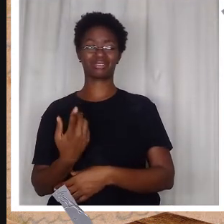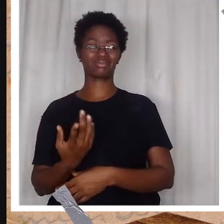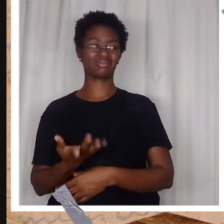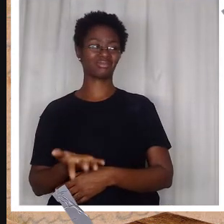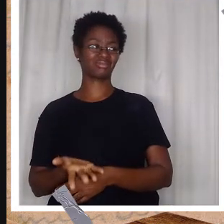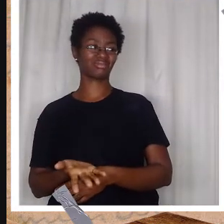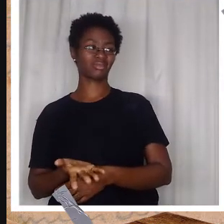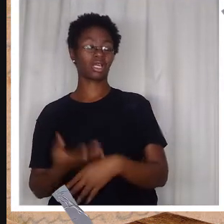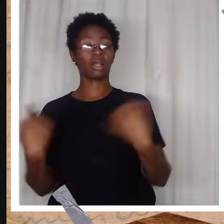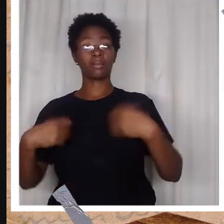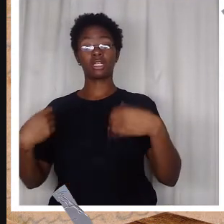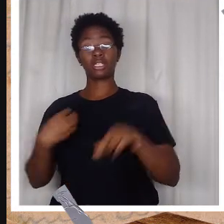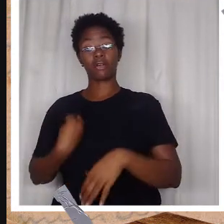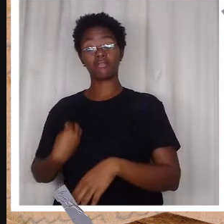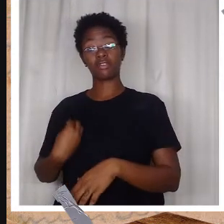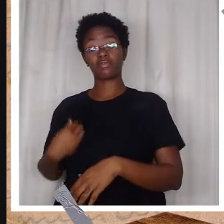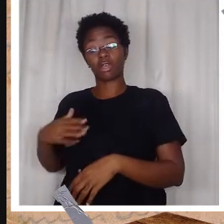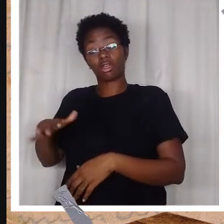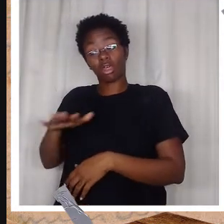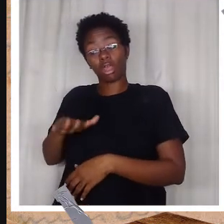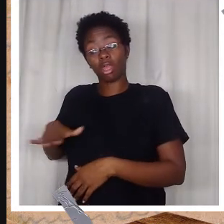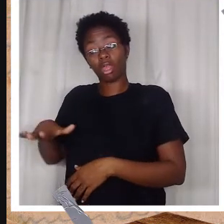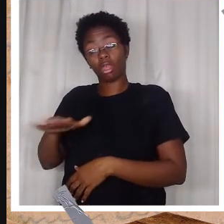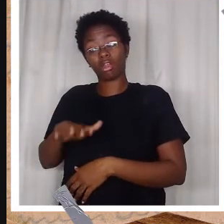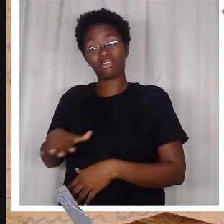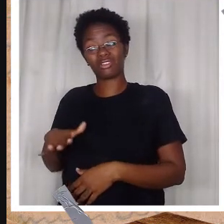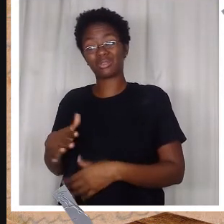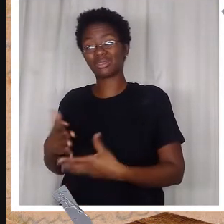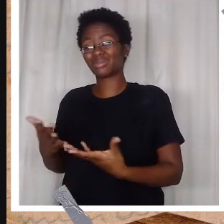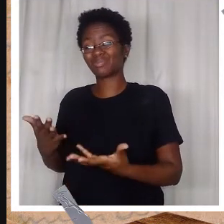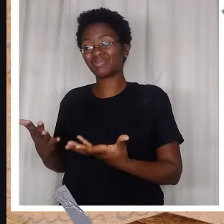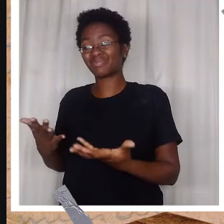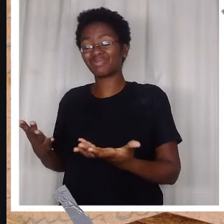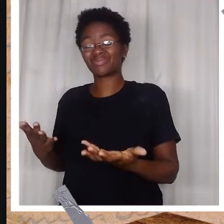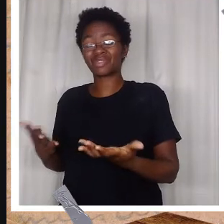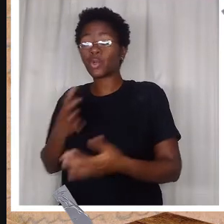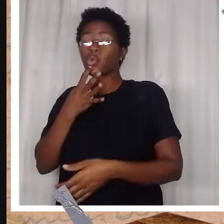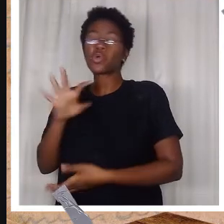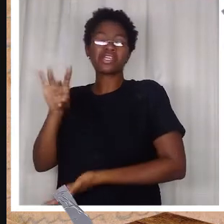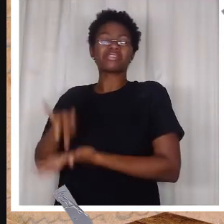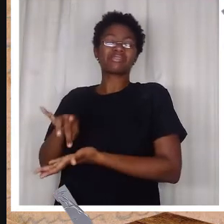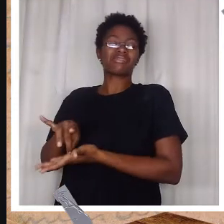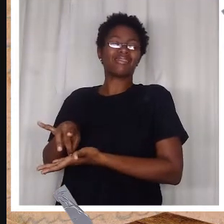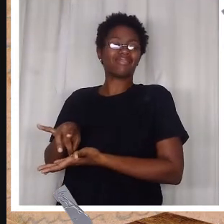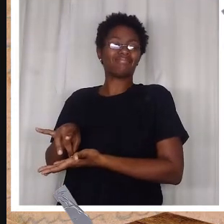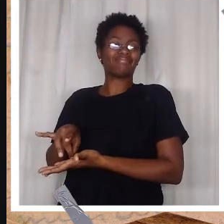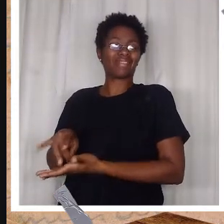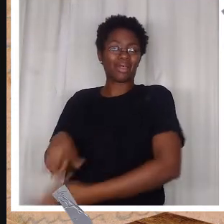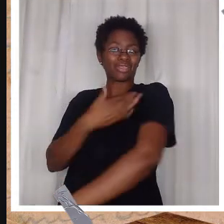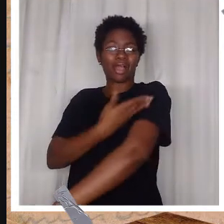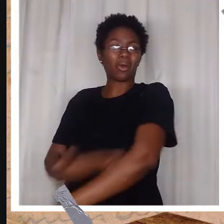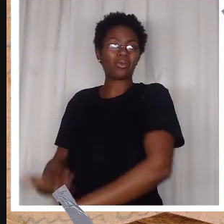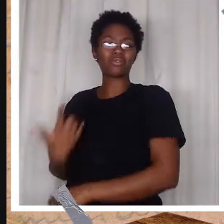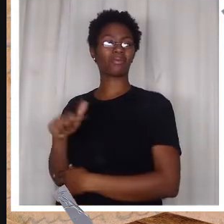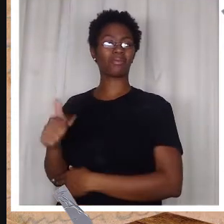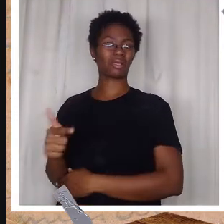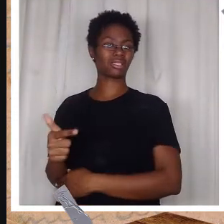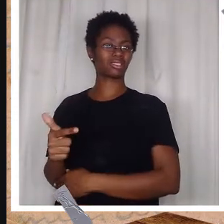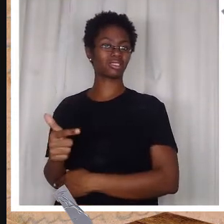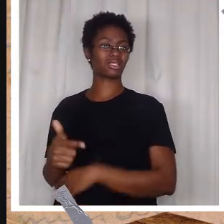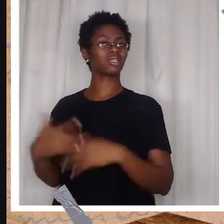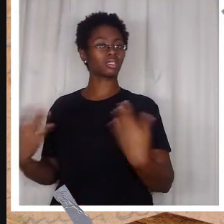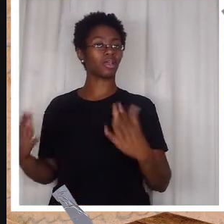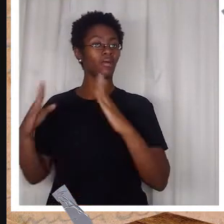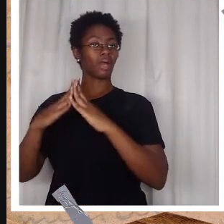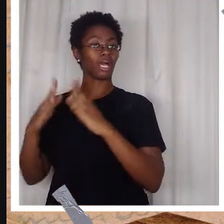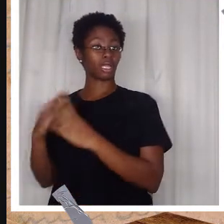de um cenário que talvez ela não estivesse habituada. Então, né, no caso de